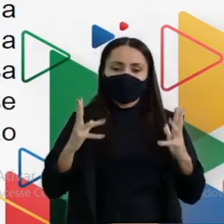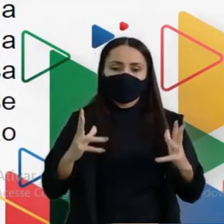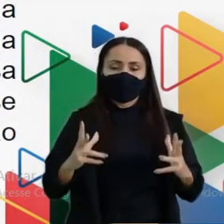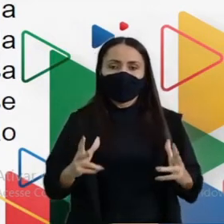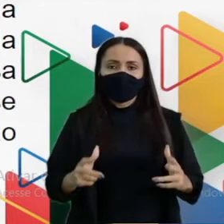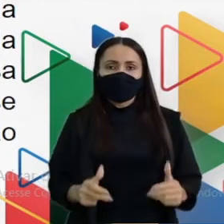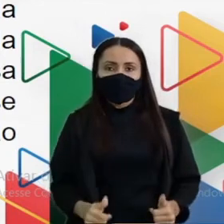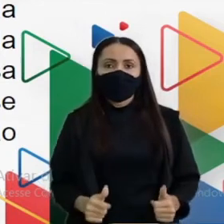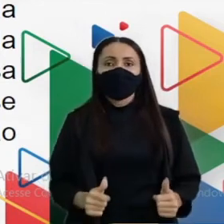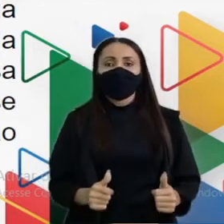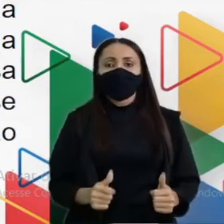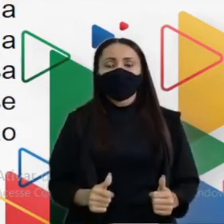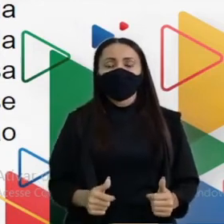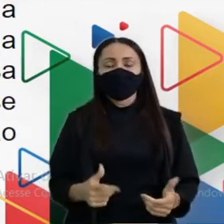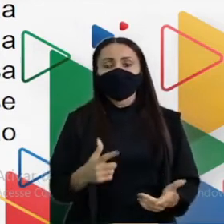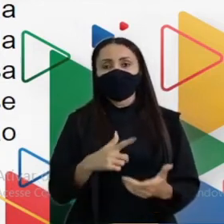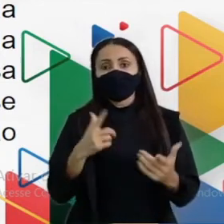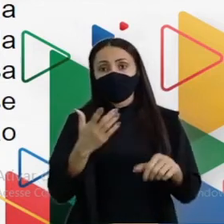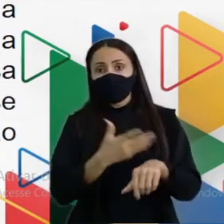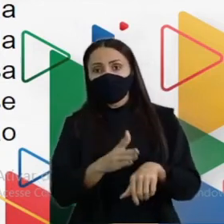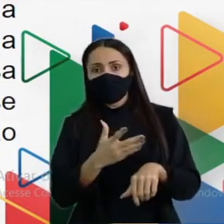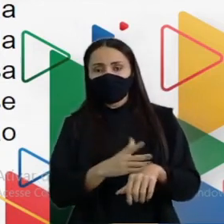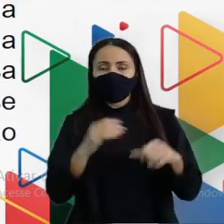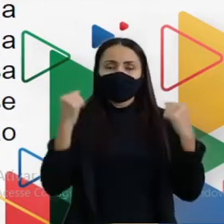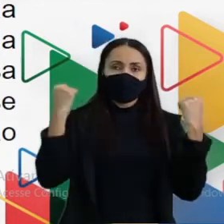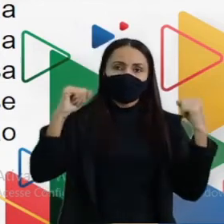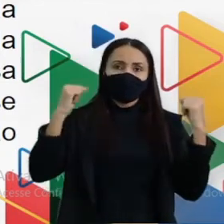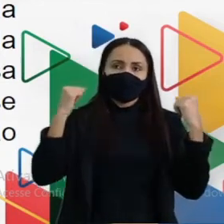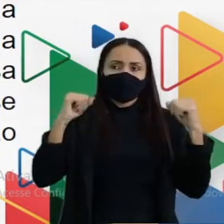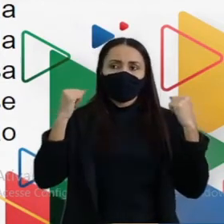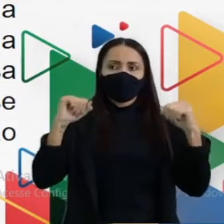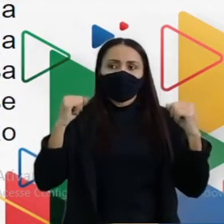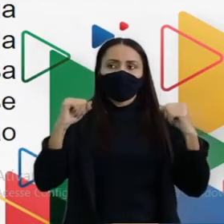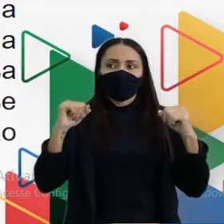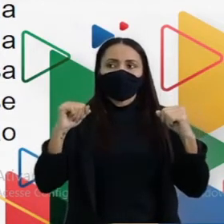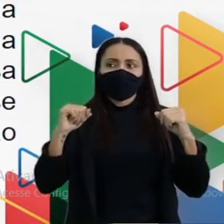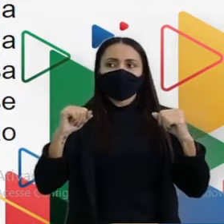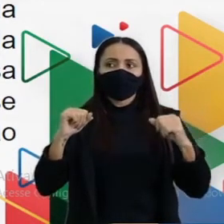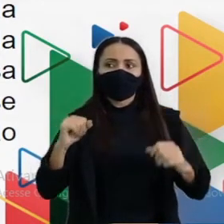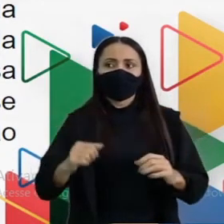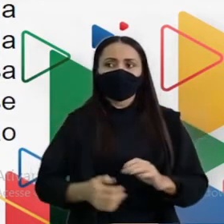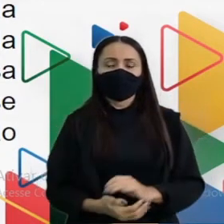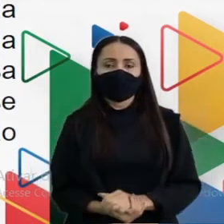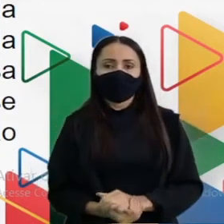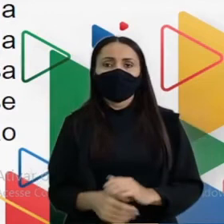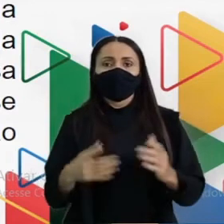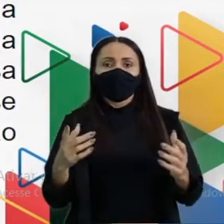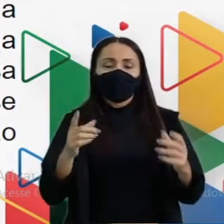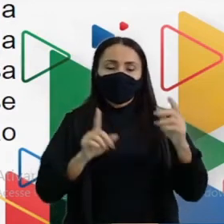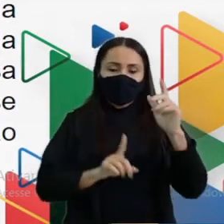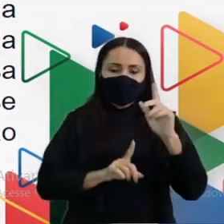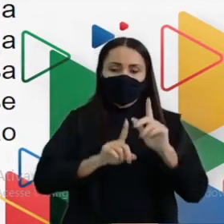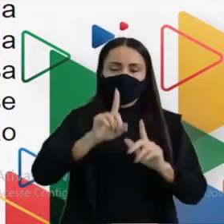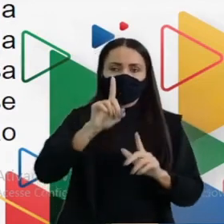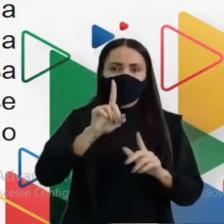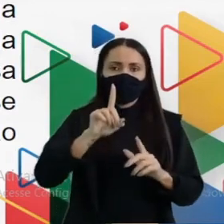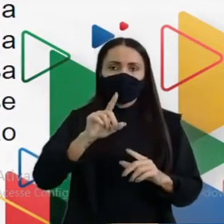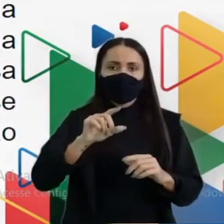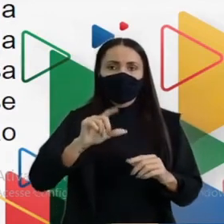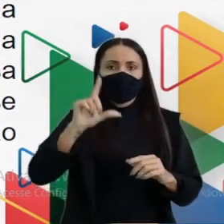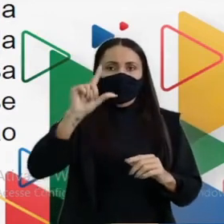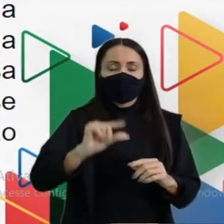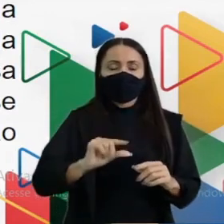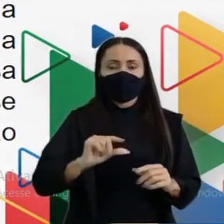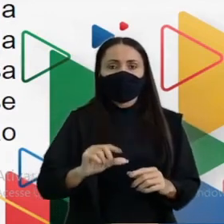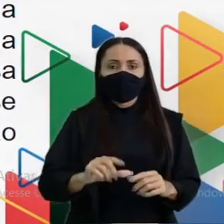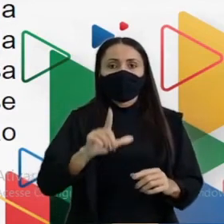das artérias. Então, com a prática de atividade física, esse HDL ele aumenta e reduz o